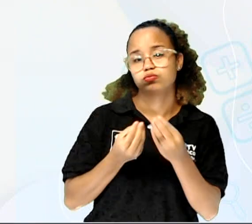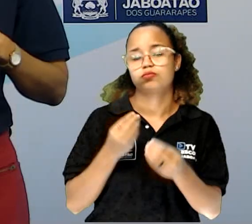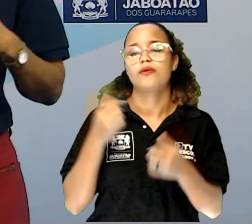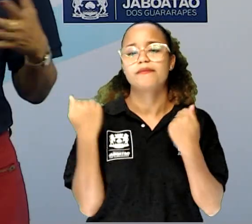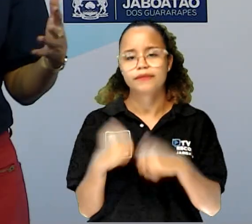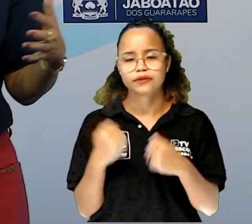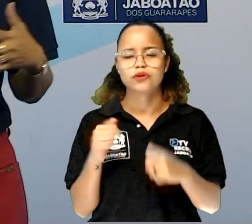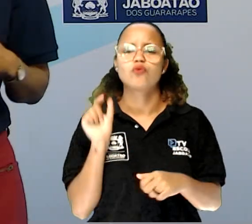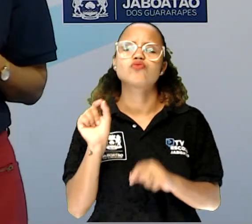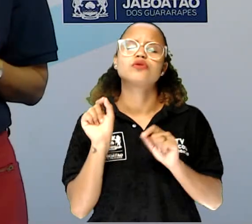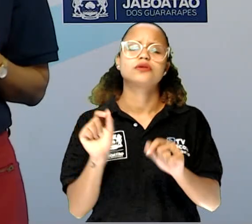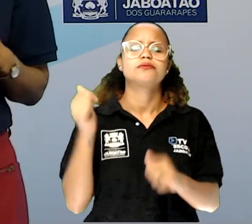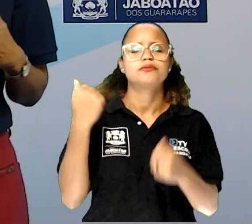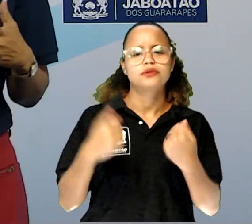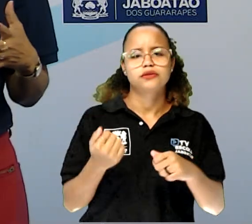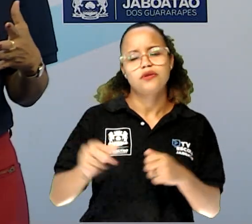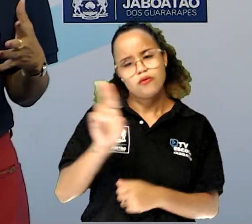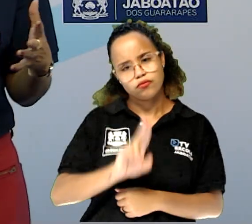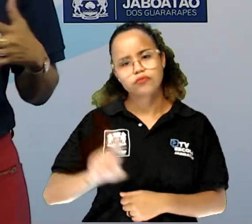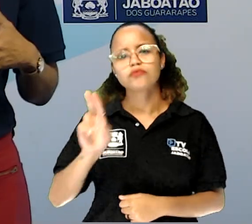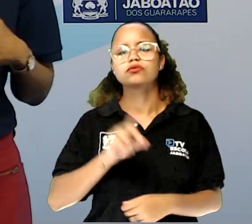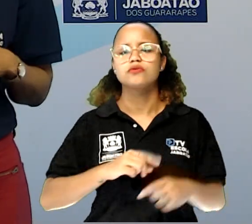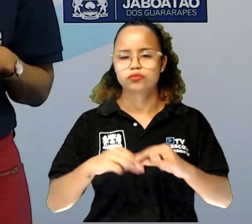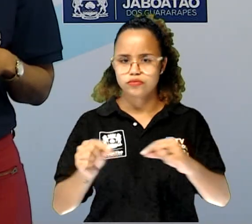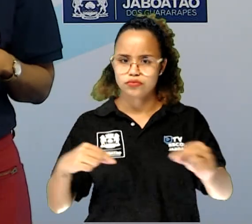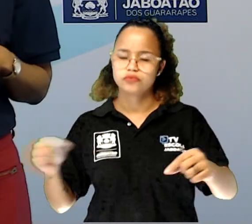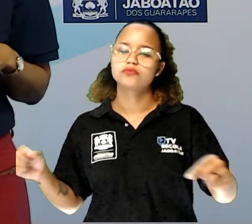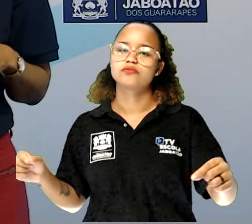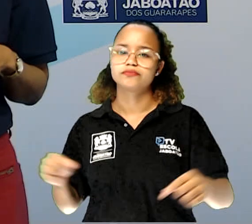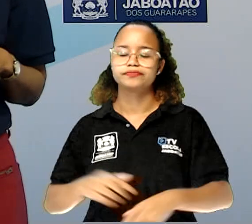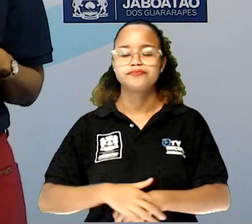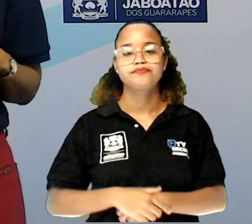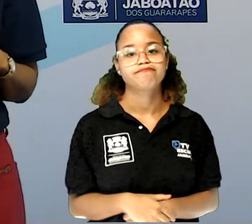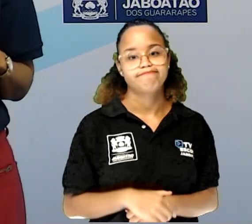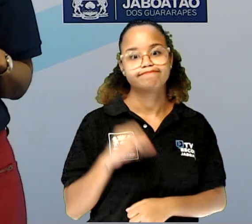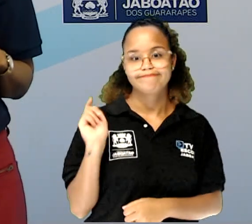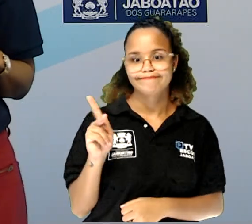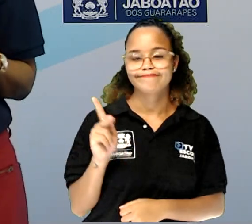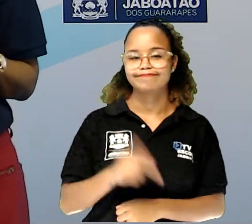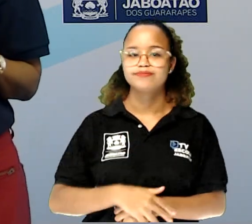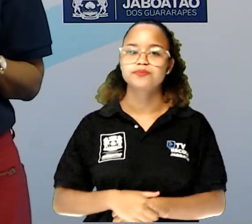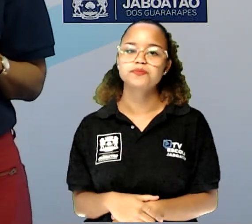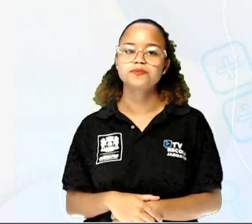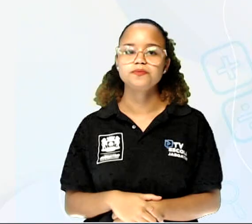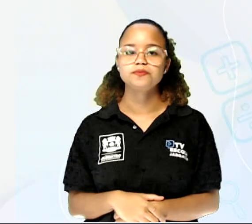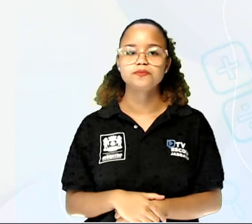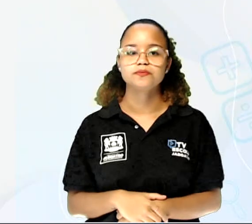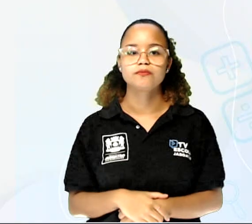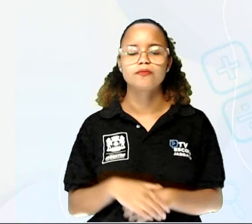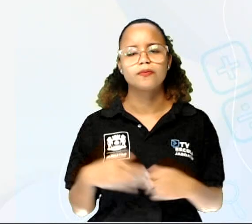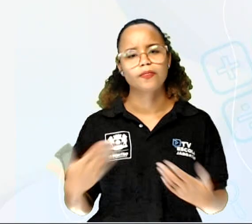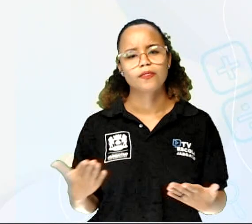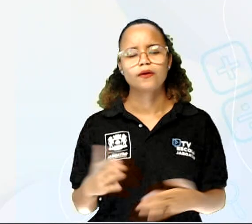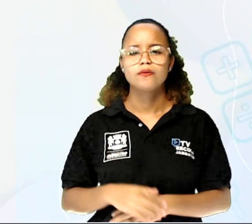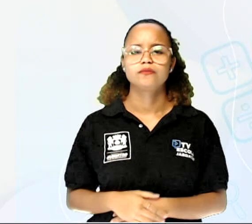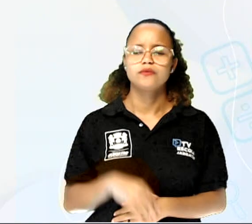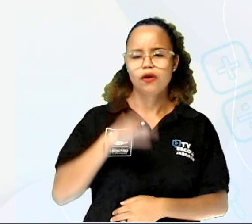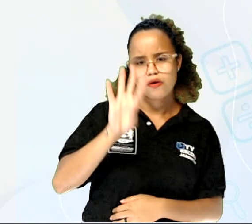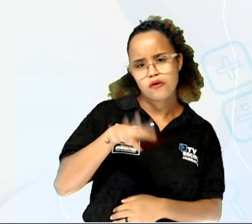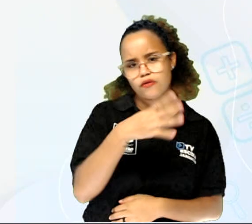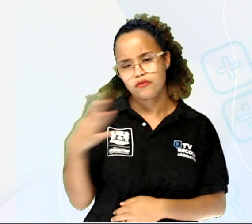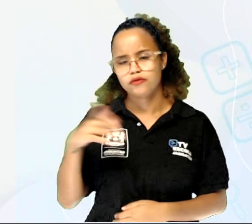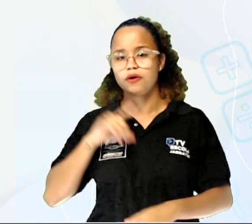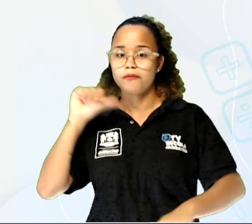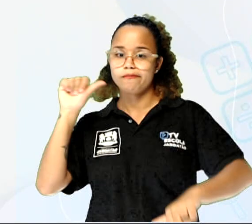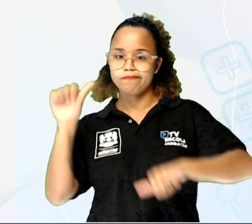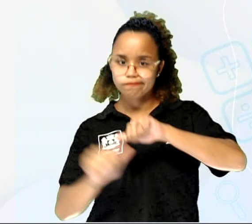vão medir, do comprimento que vai ser medido, ok? Então, a tabela de conversão das